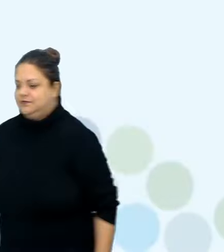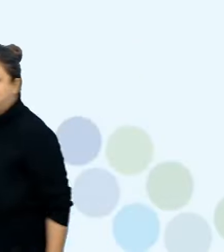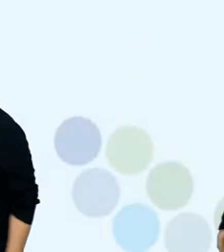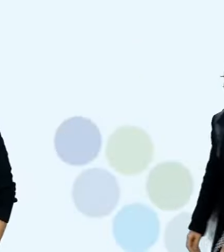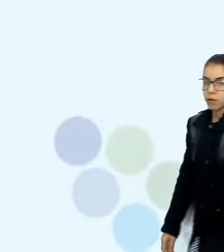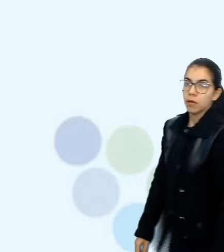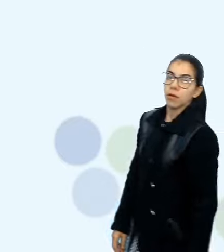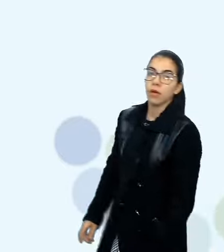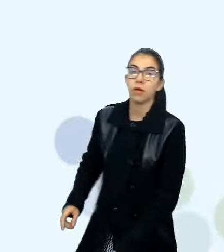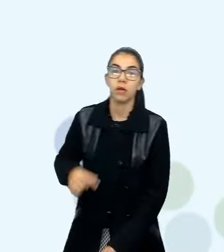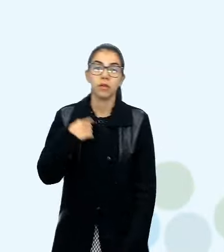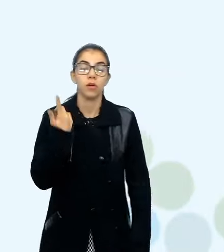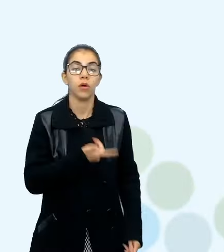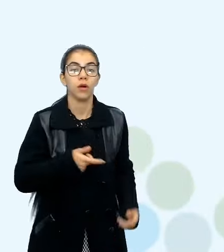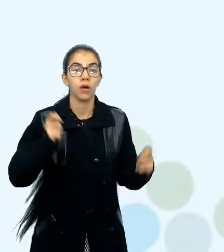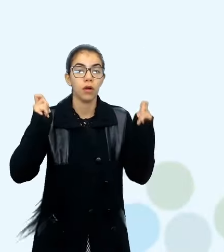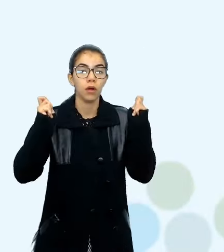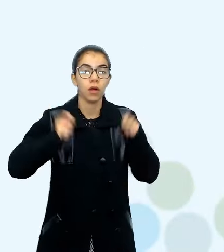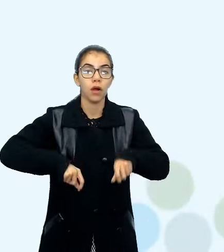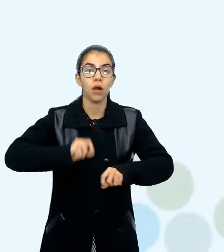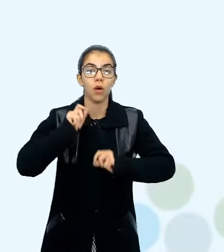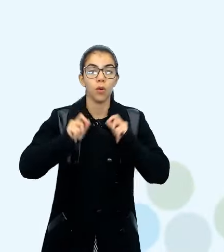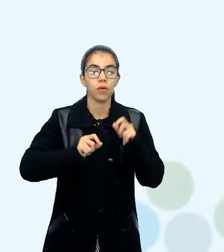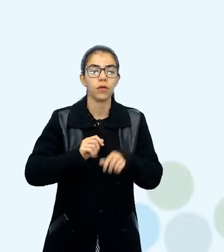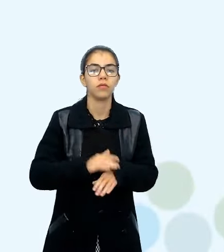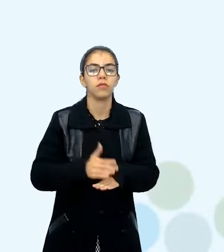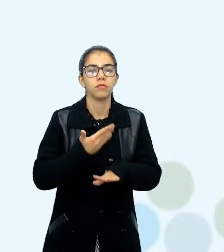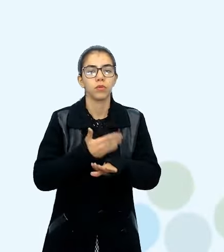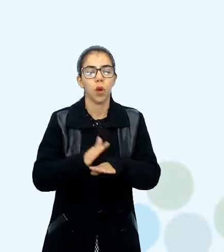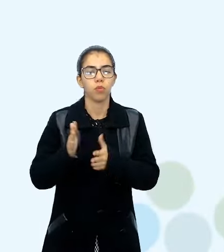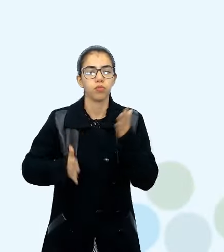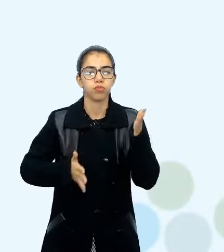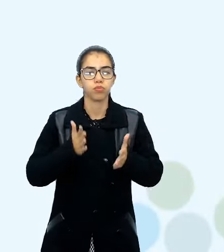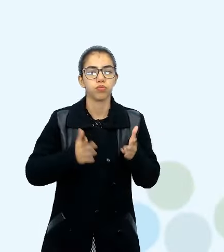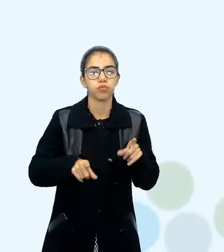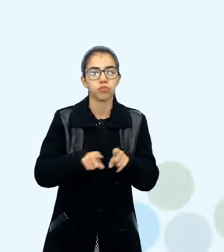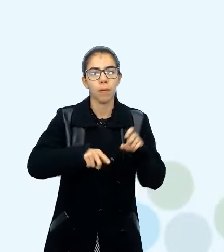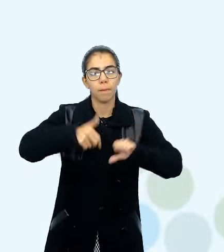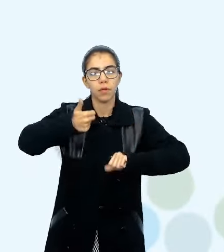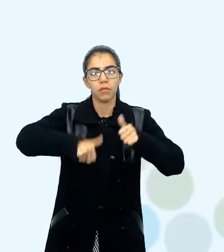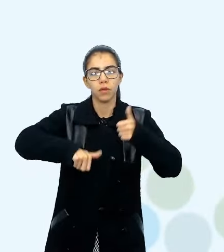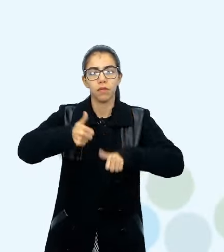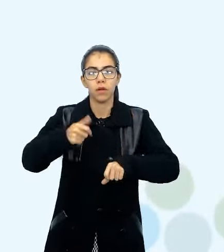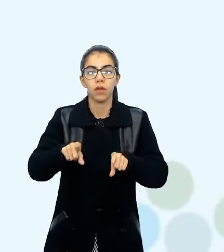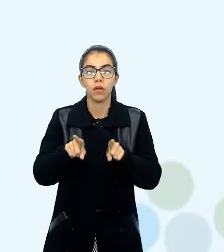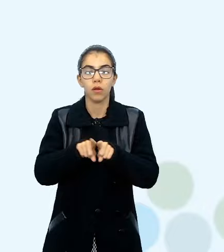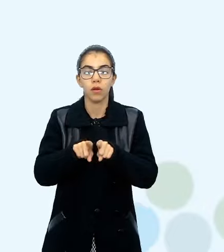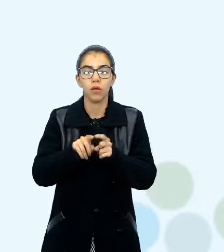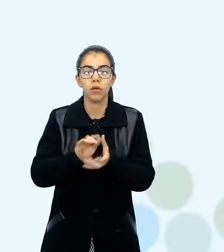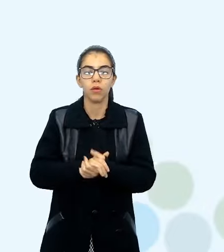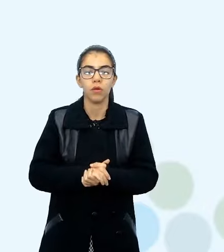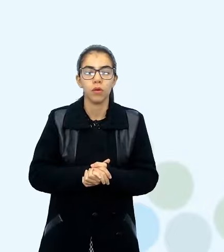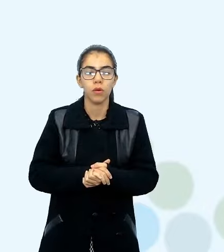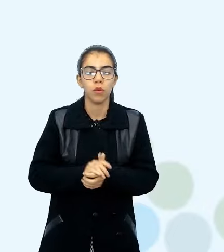poder conseguir, né, durante a atividade ou na avaliação, conseguir que esses alunos possam